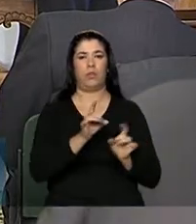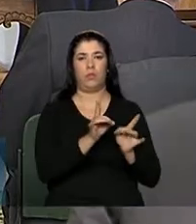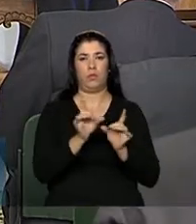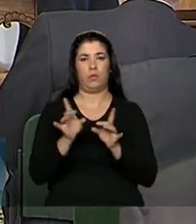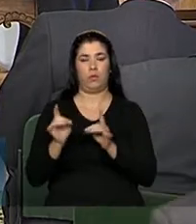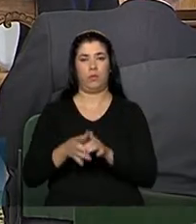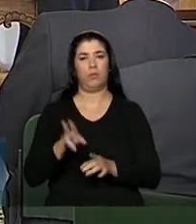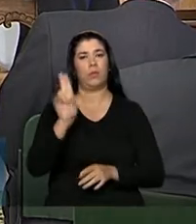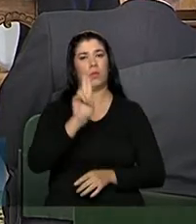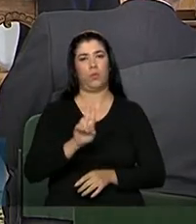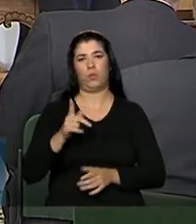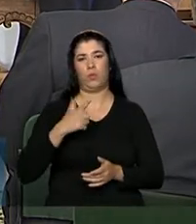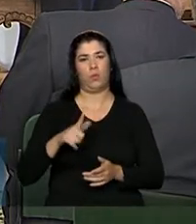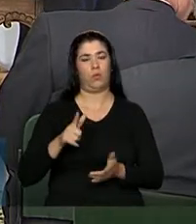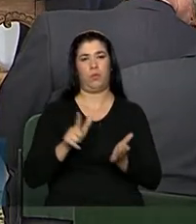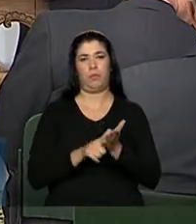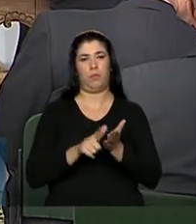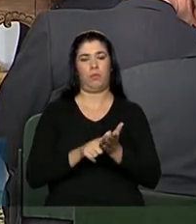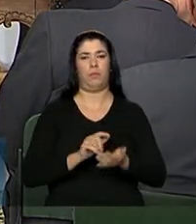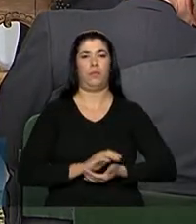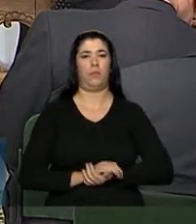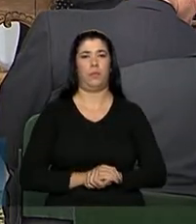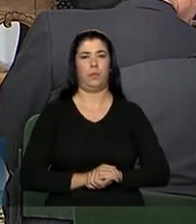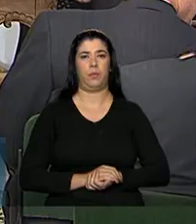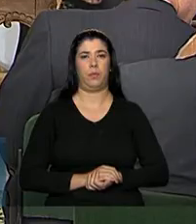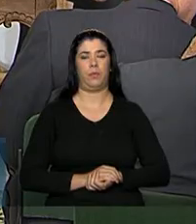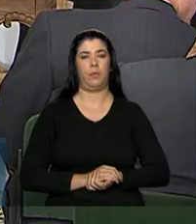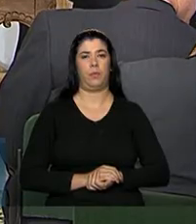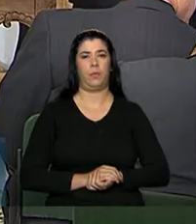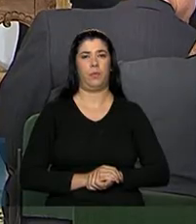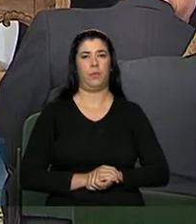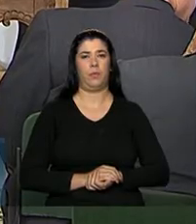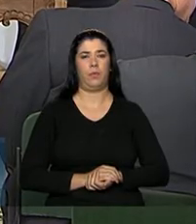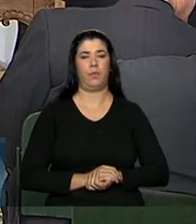comércio sem o uso do papel.